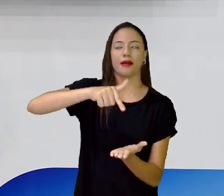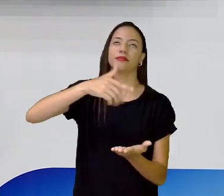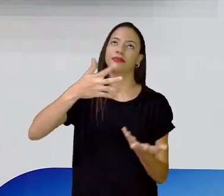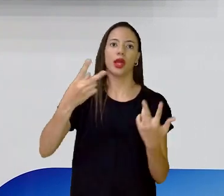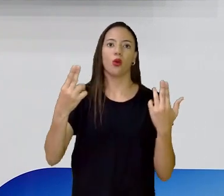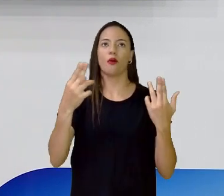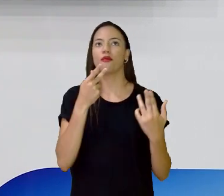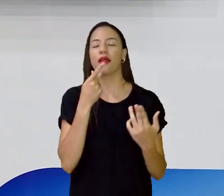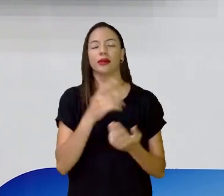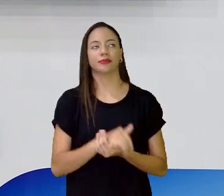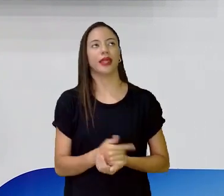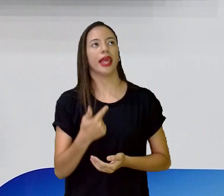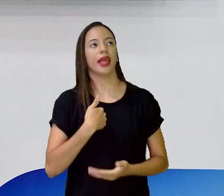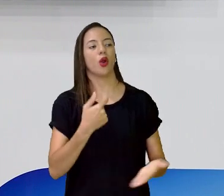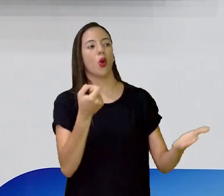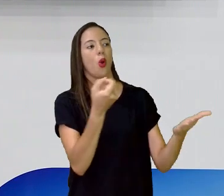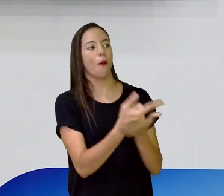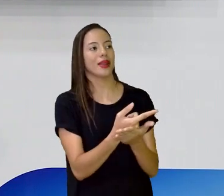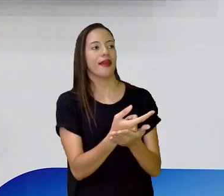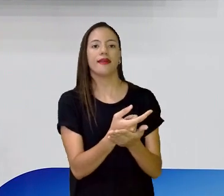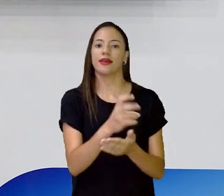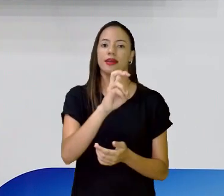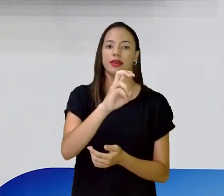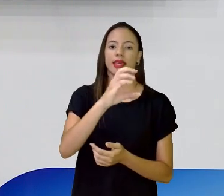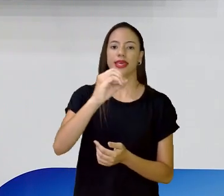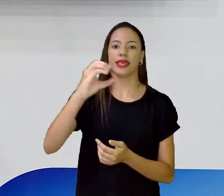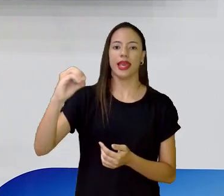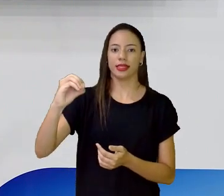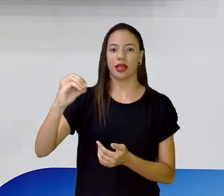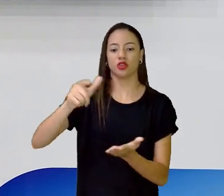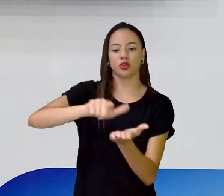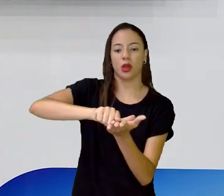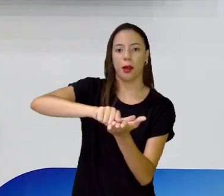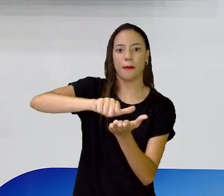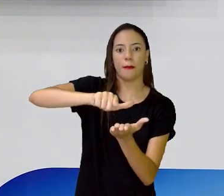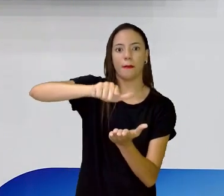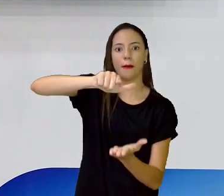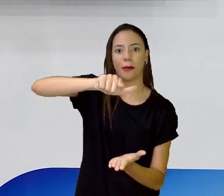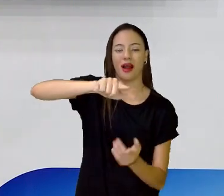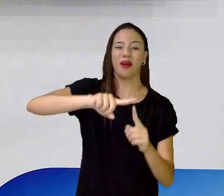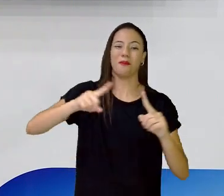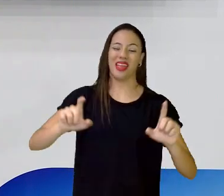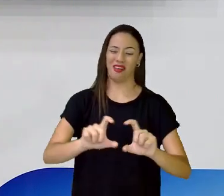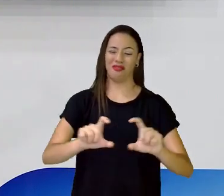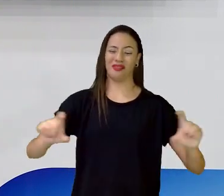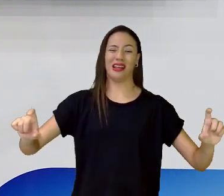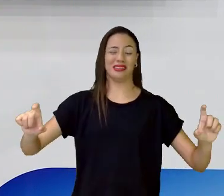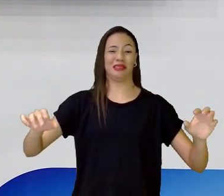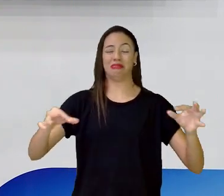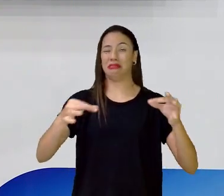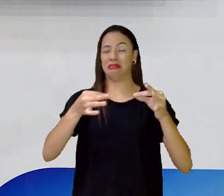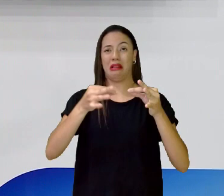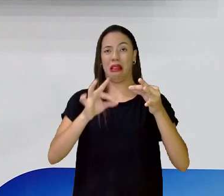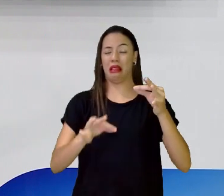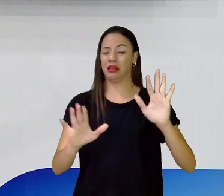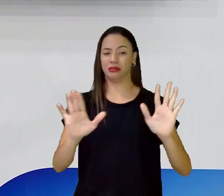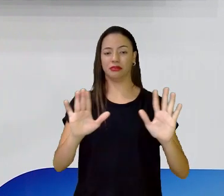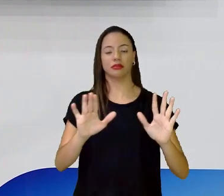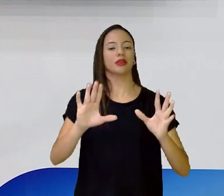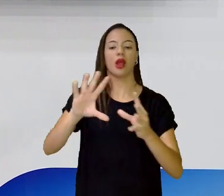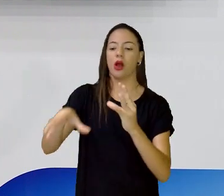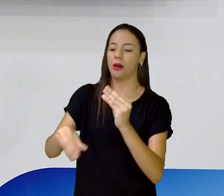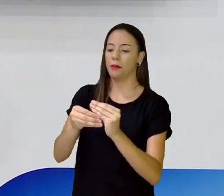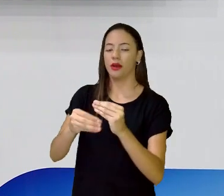eu comprei um conjunto com 500 folhas de papel. Mas aí, para não ficar uma frase tão longa, a gente põe um